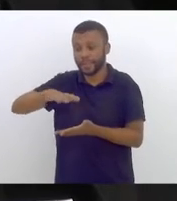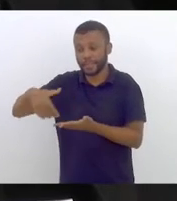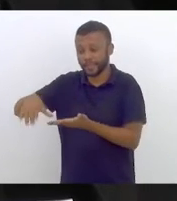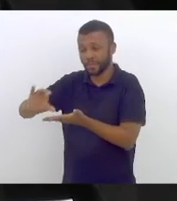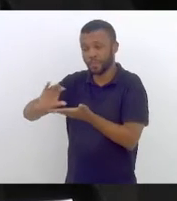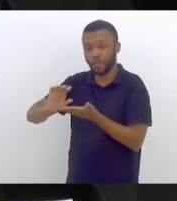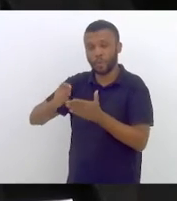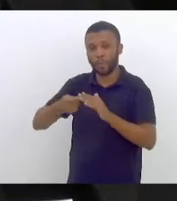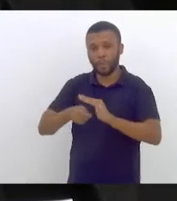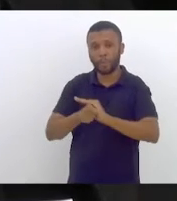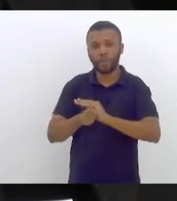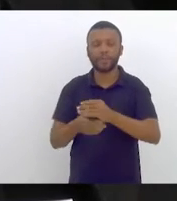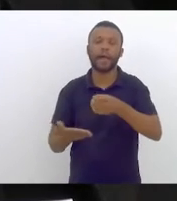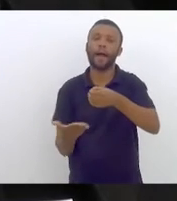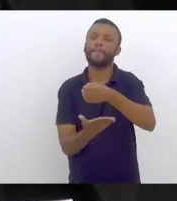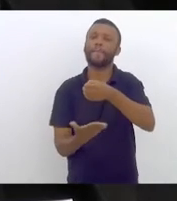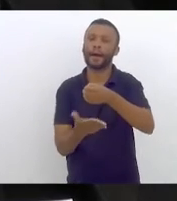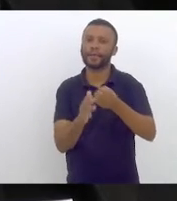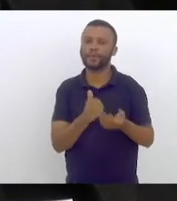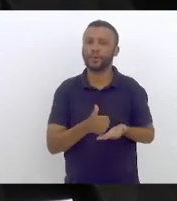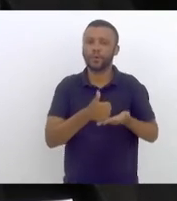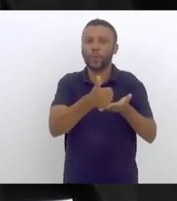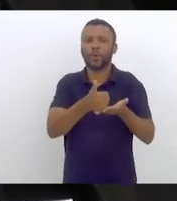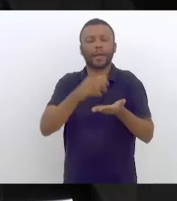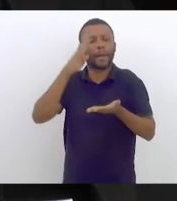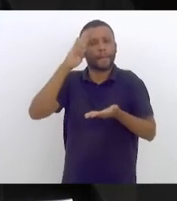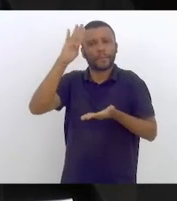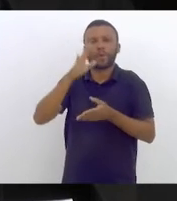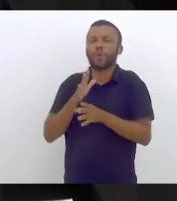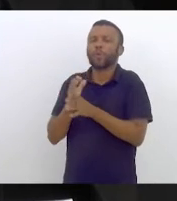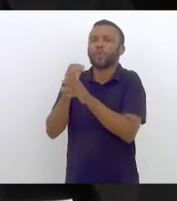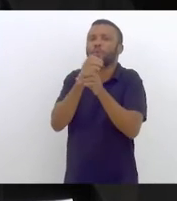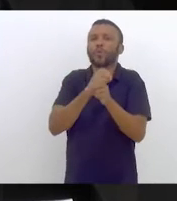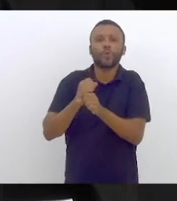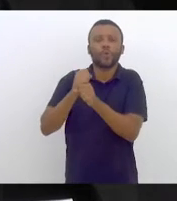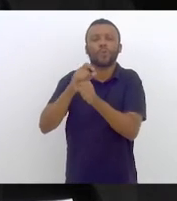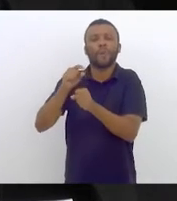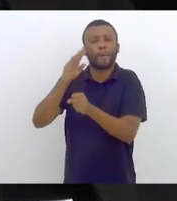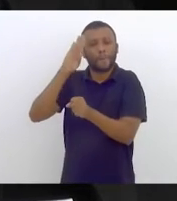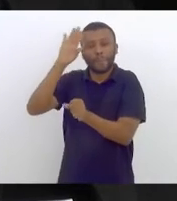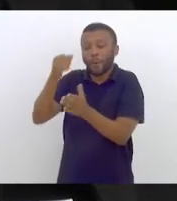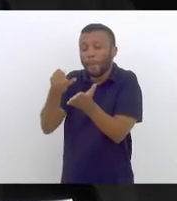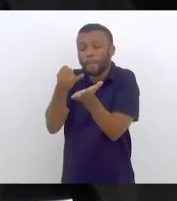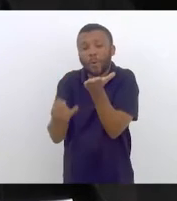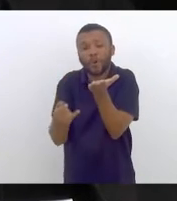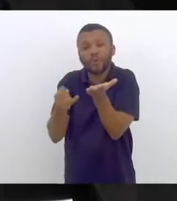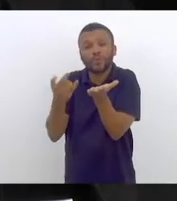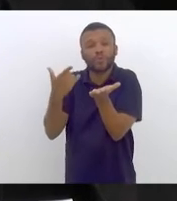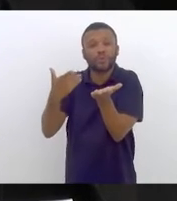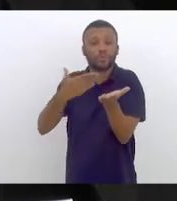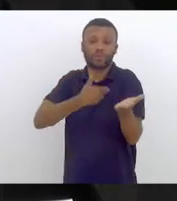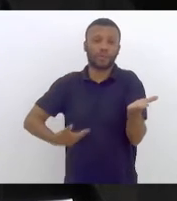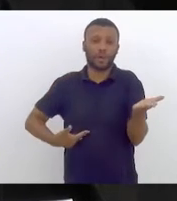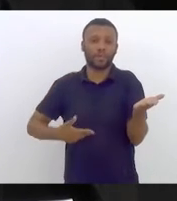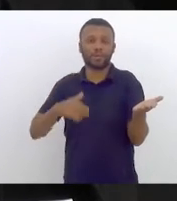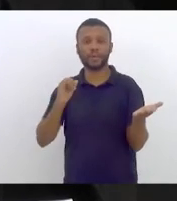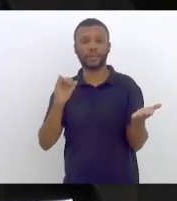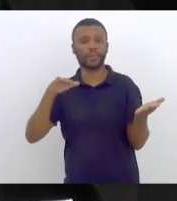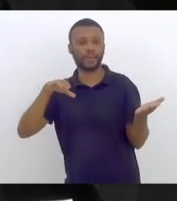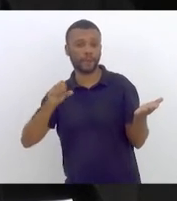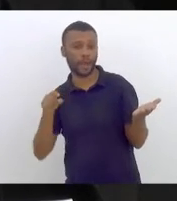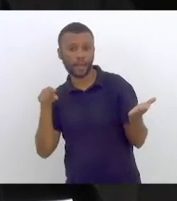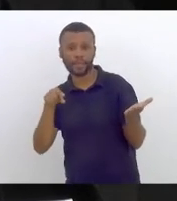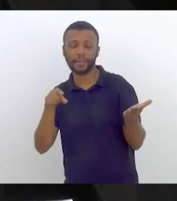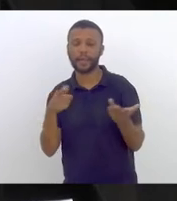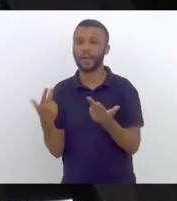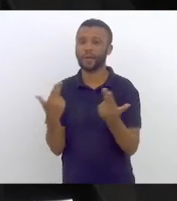são alimentados por essa que é a principal receita do Estado, que é a receita do ICMS, como a educação e a saúde, que tem receitas